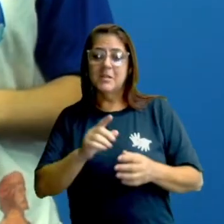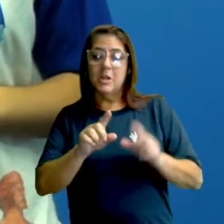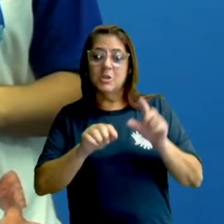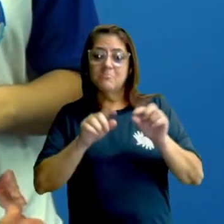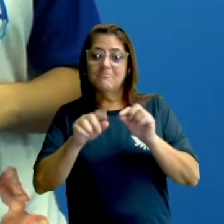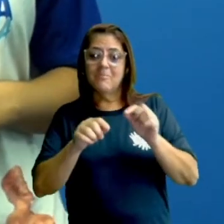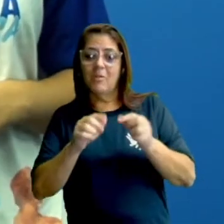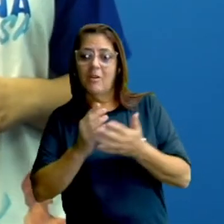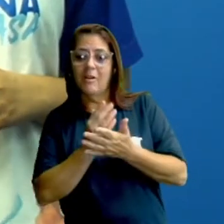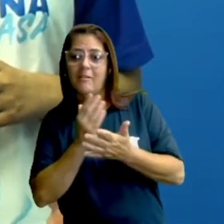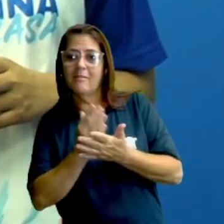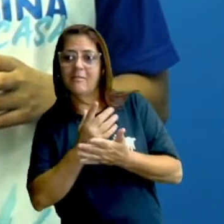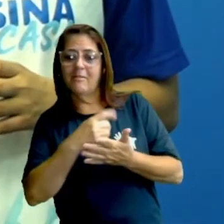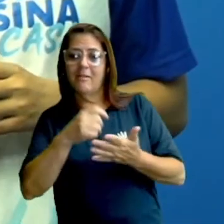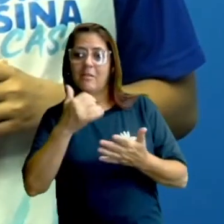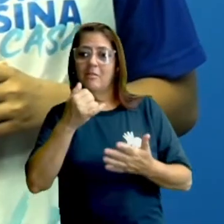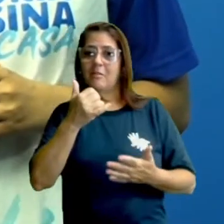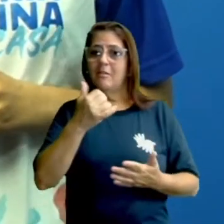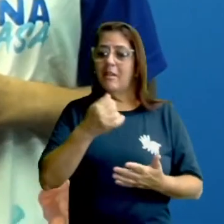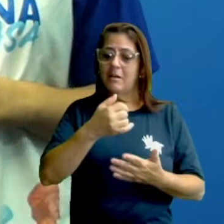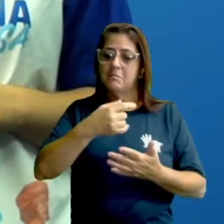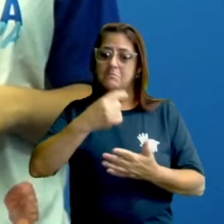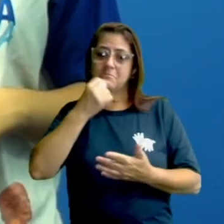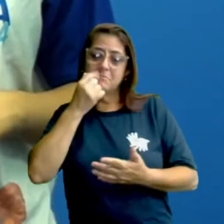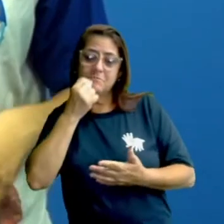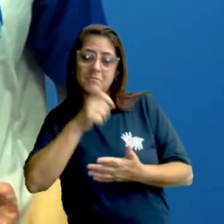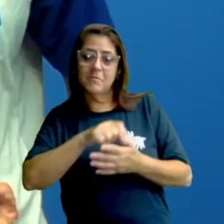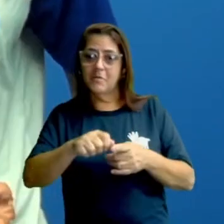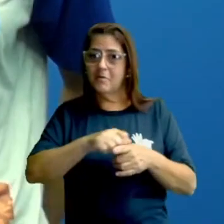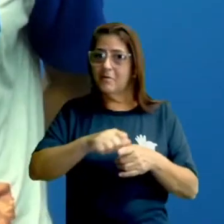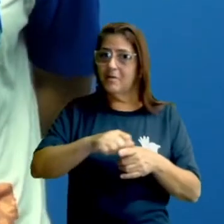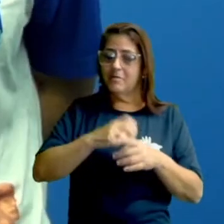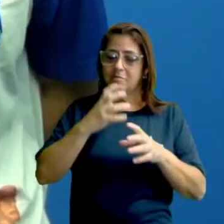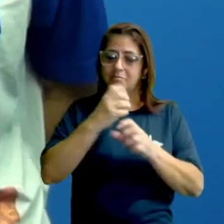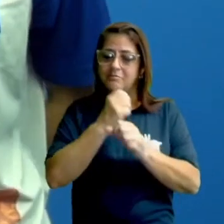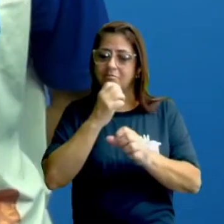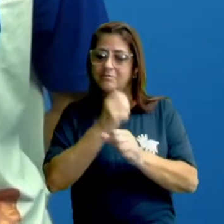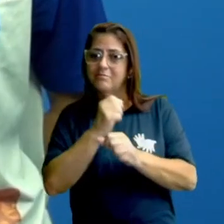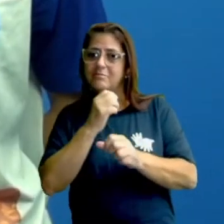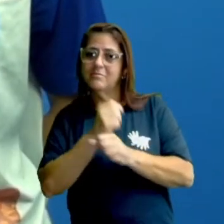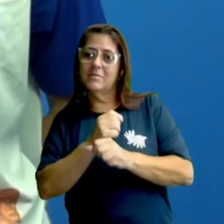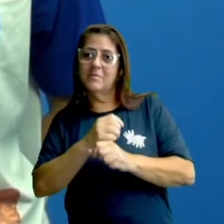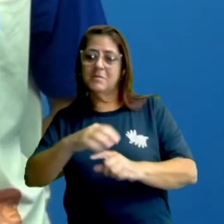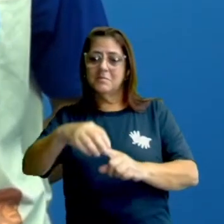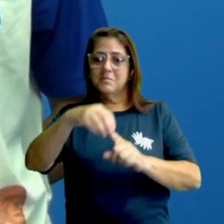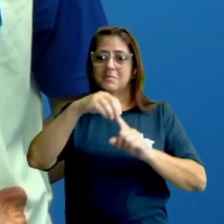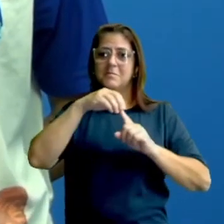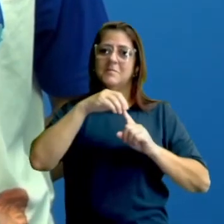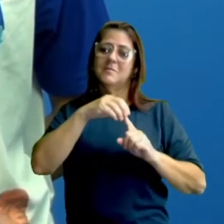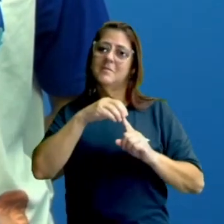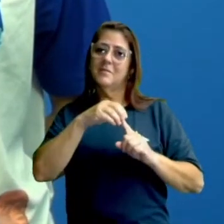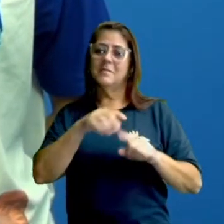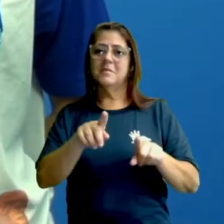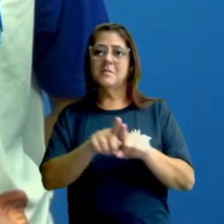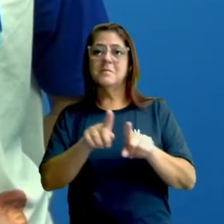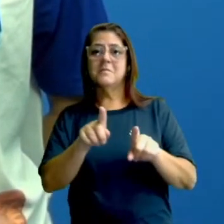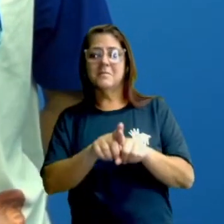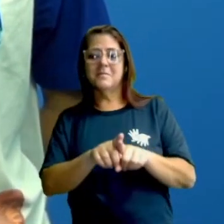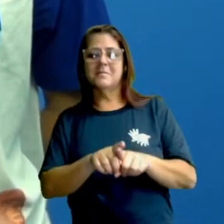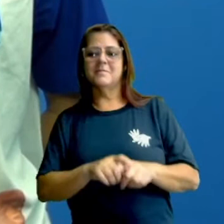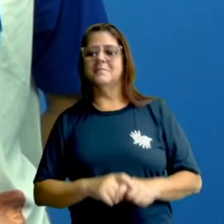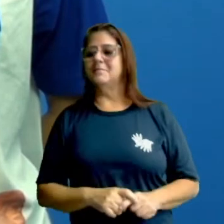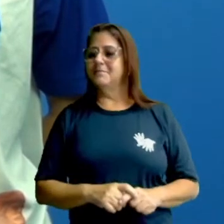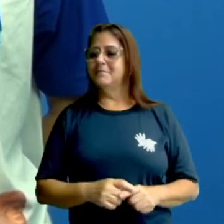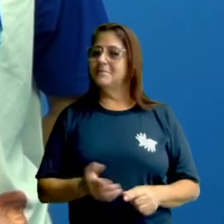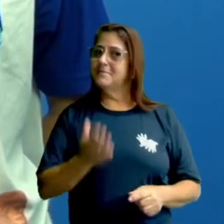o material, caderno, lápis, borracha, para fazer as anotações dos pontos mais importantes e também para fazer os